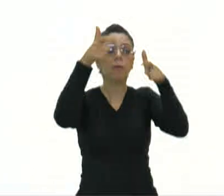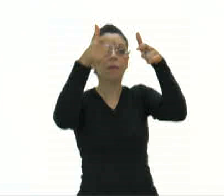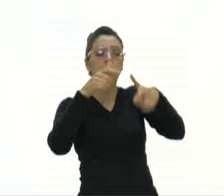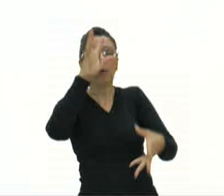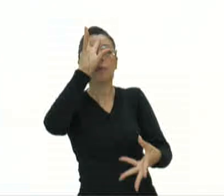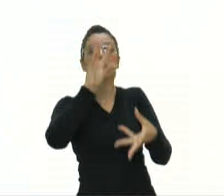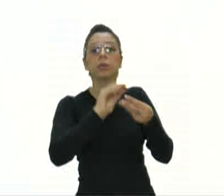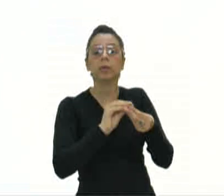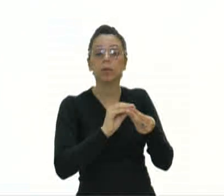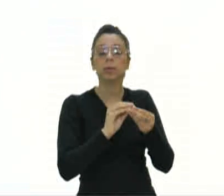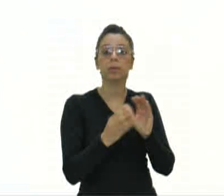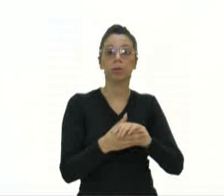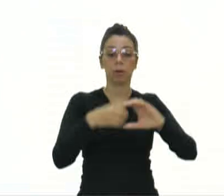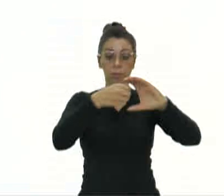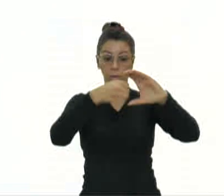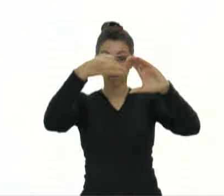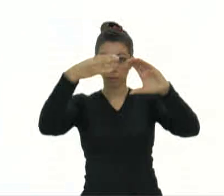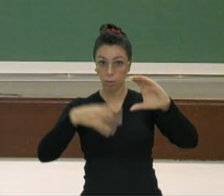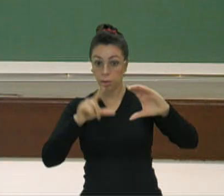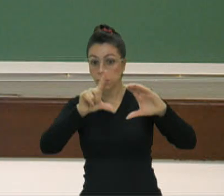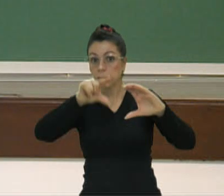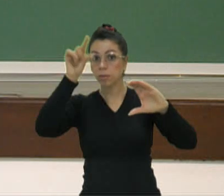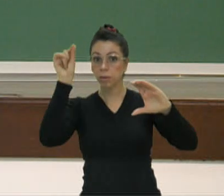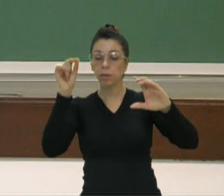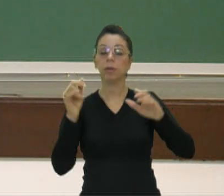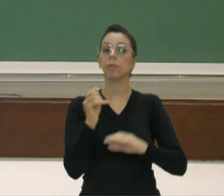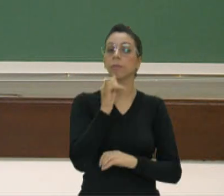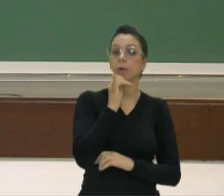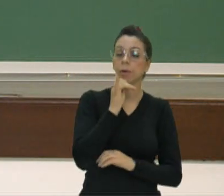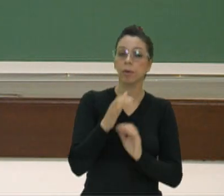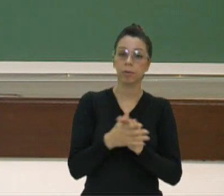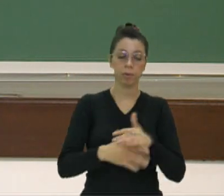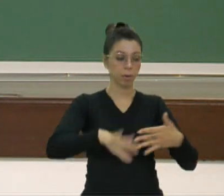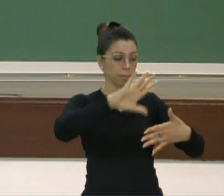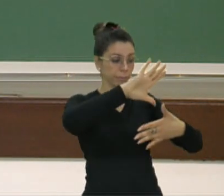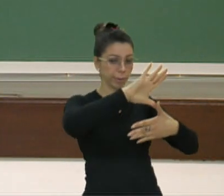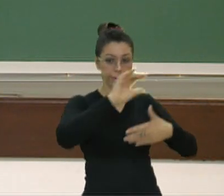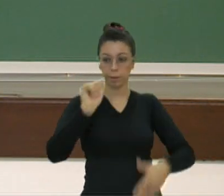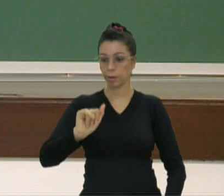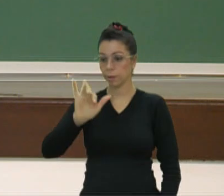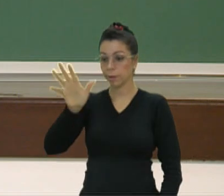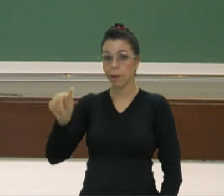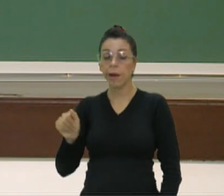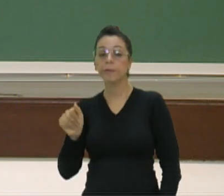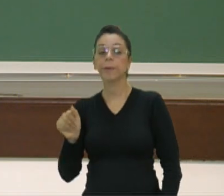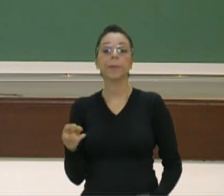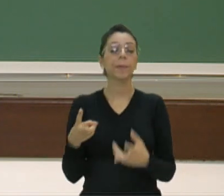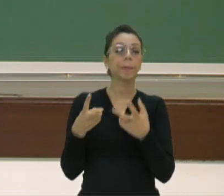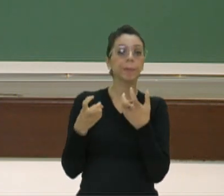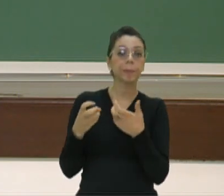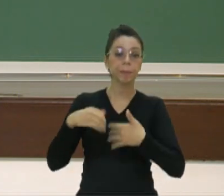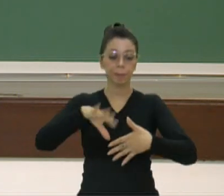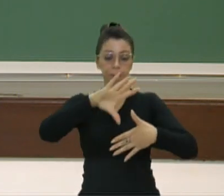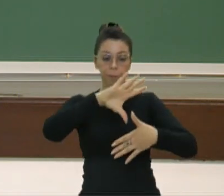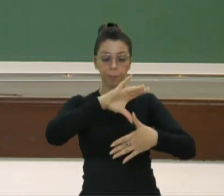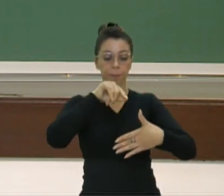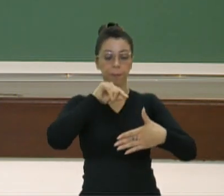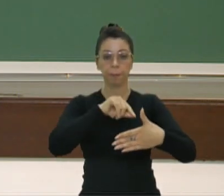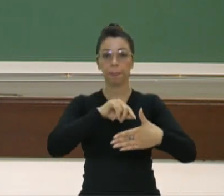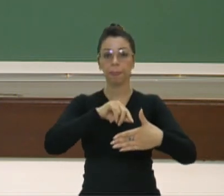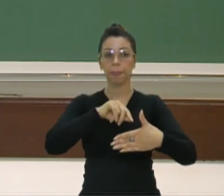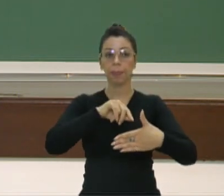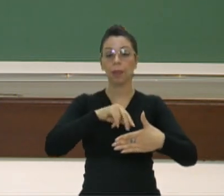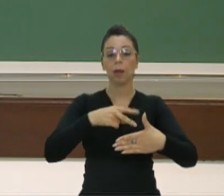de algum critério escolhido, certo? Quando falamos em América e África, nós vamos observar que no continente americano, as